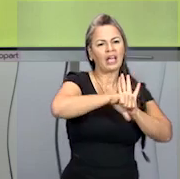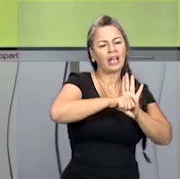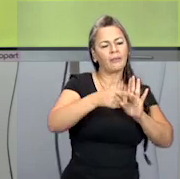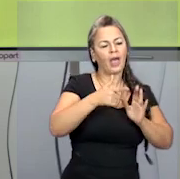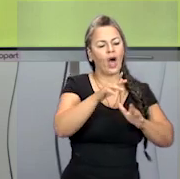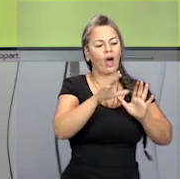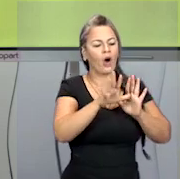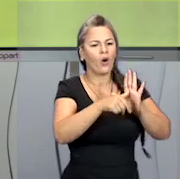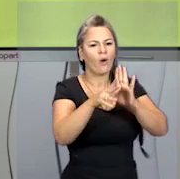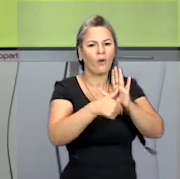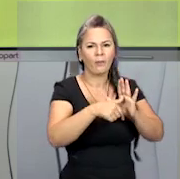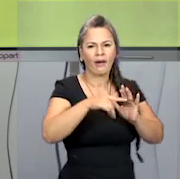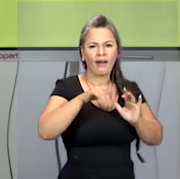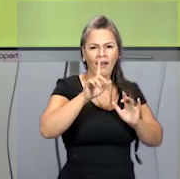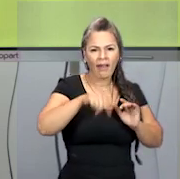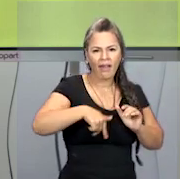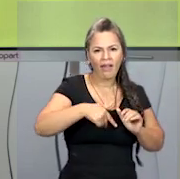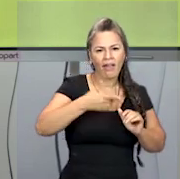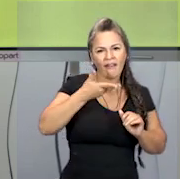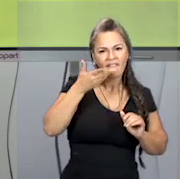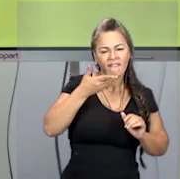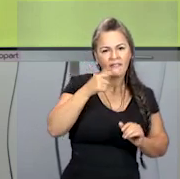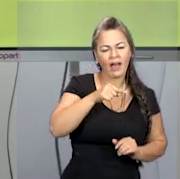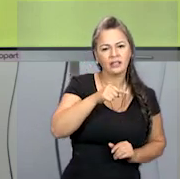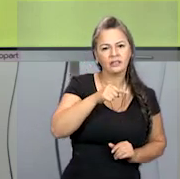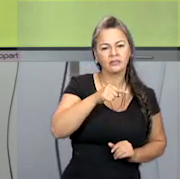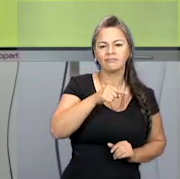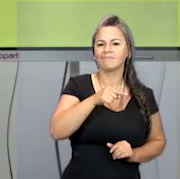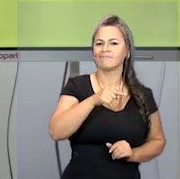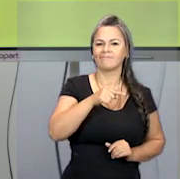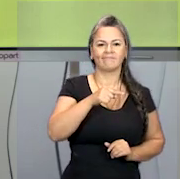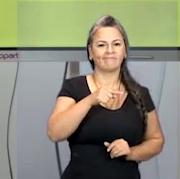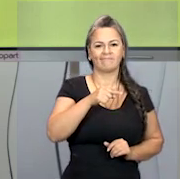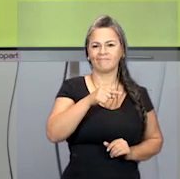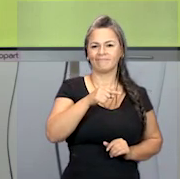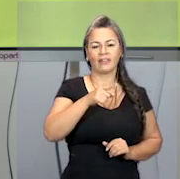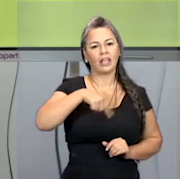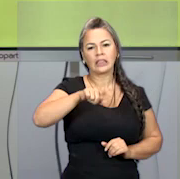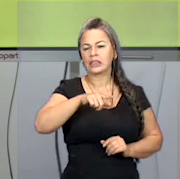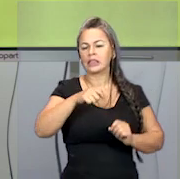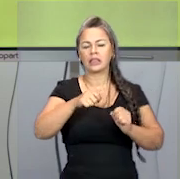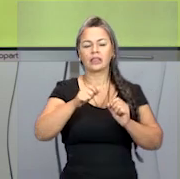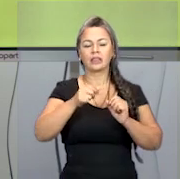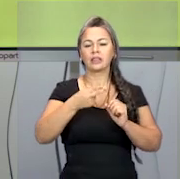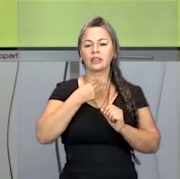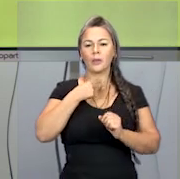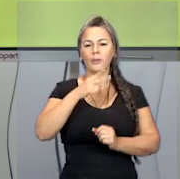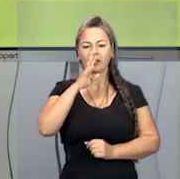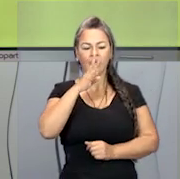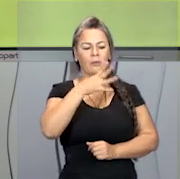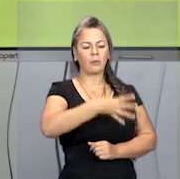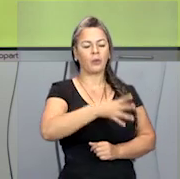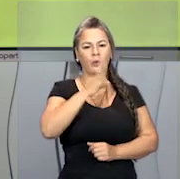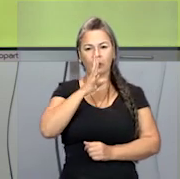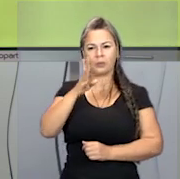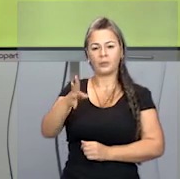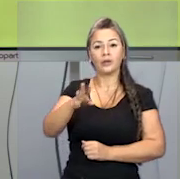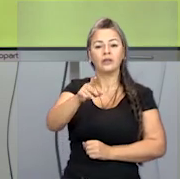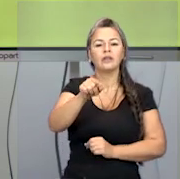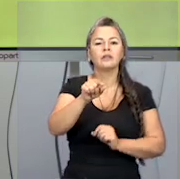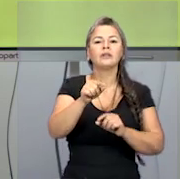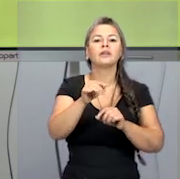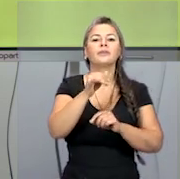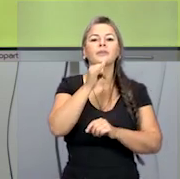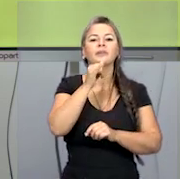A criminalidade é o jeito mais difícil, porque impacta na vida dos indivíduos. Se a gente pensar em adolescentes